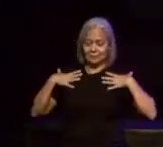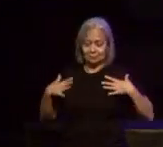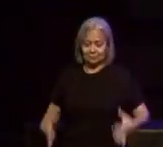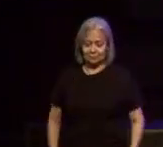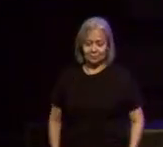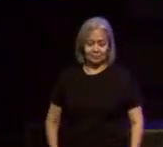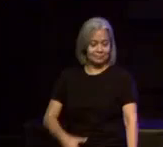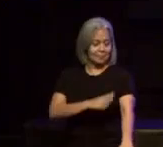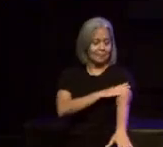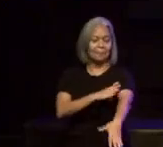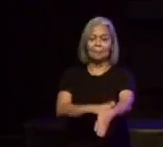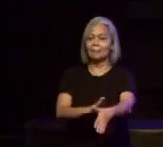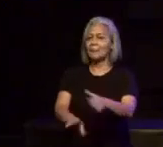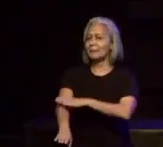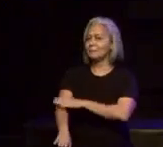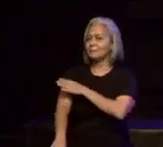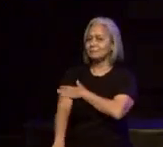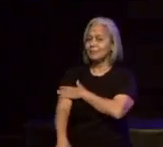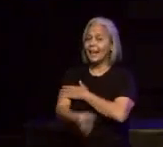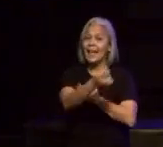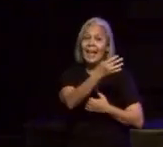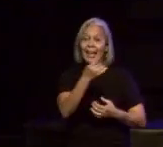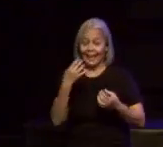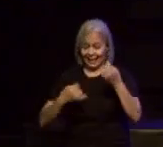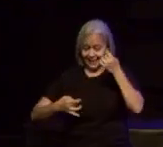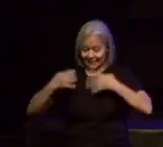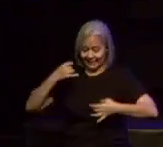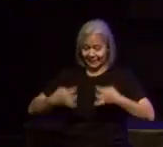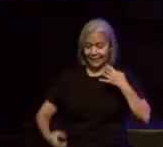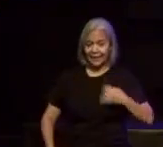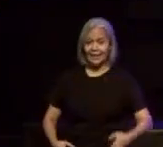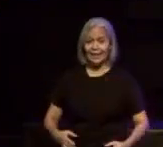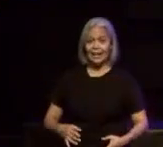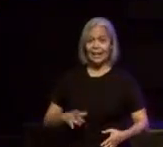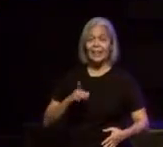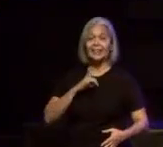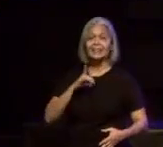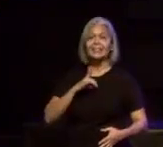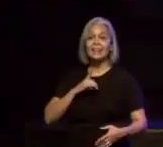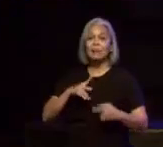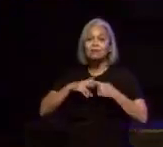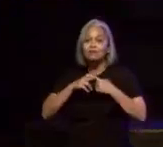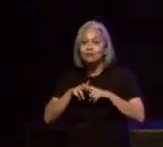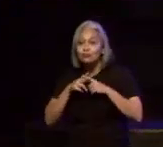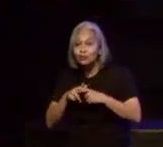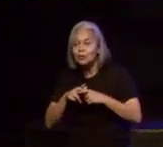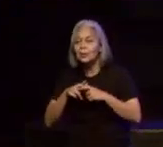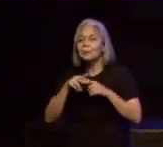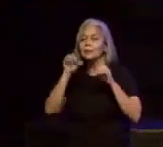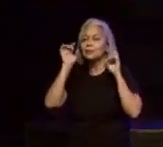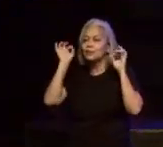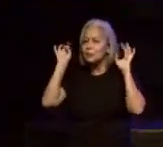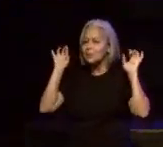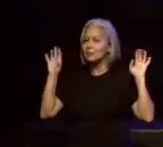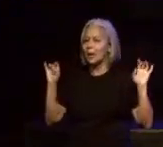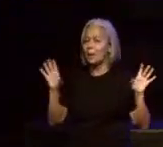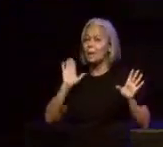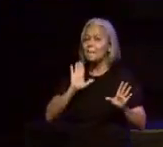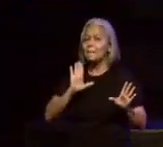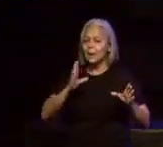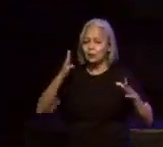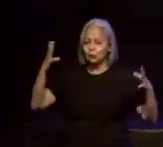partes, cada um com função distinta, muitas partes, mas elas formam um